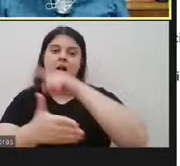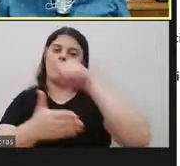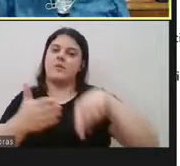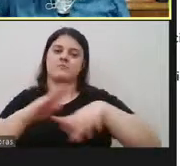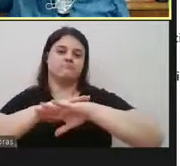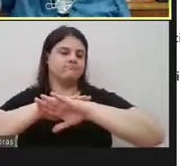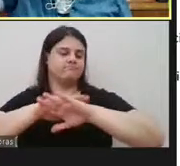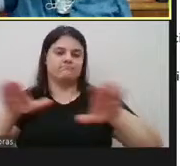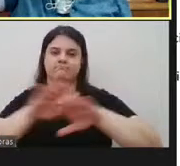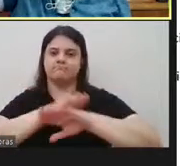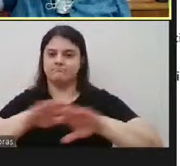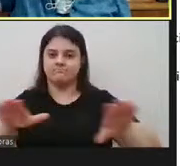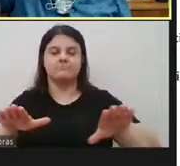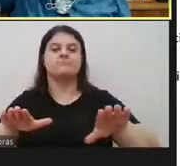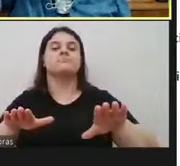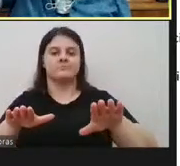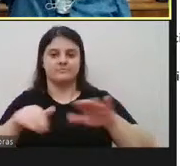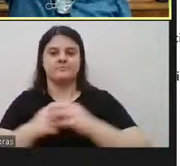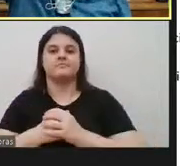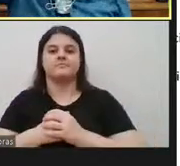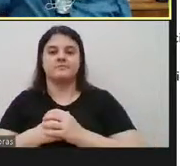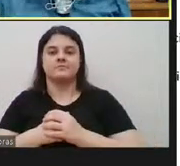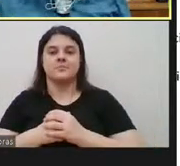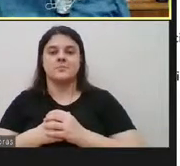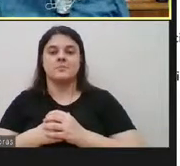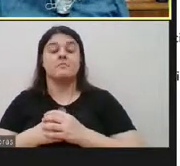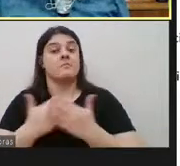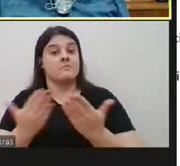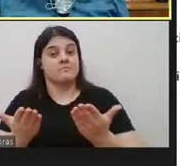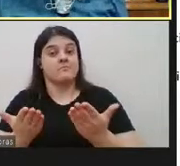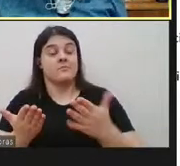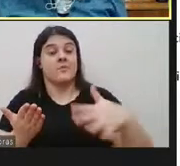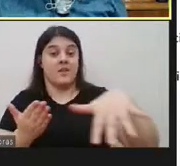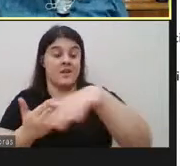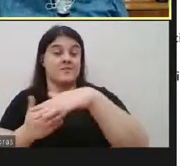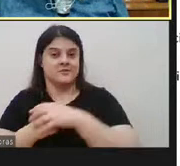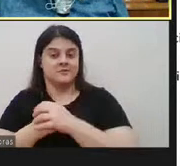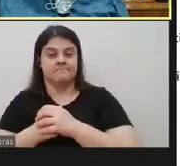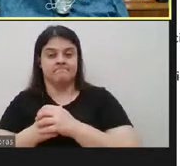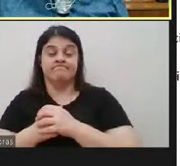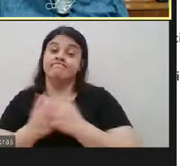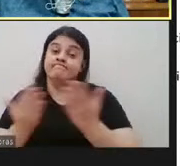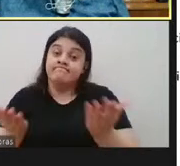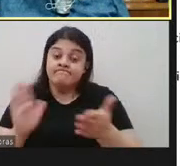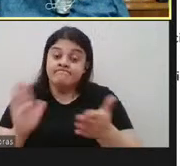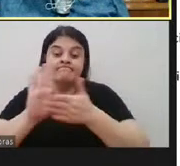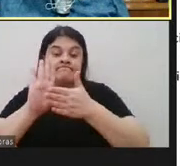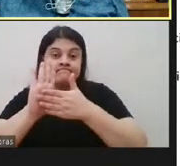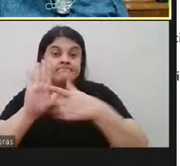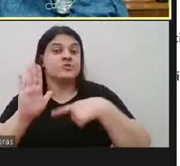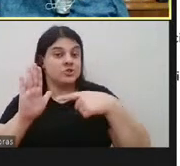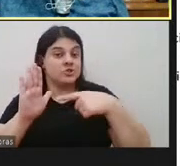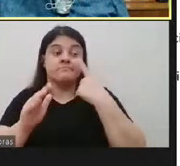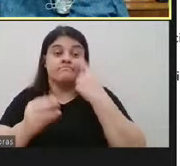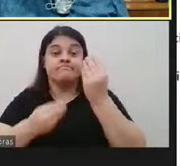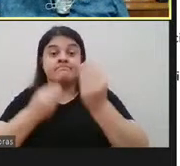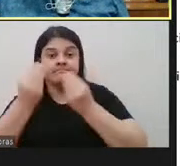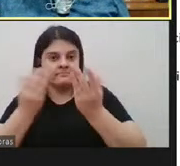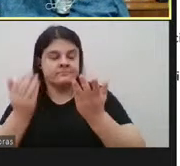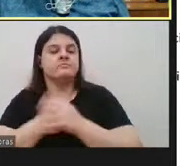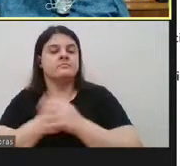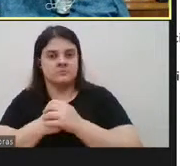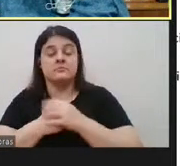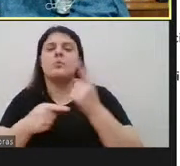percentuais mínimos é de financiamento das políticas entre os dentes aí era uma das propostas que estava na mesa por exemplo